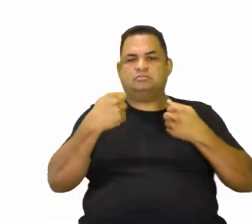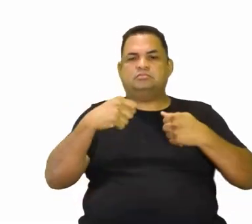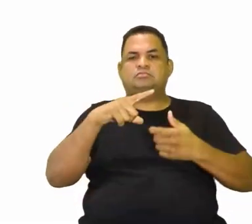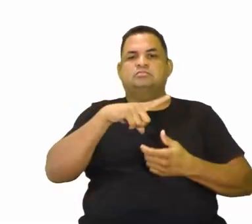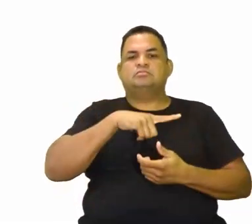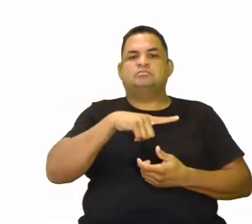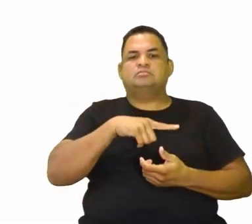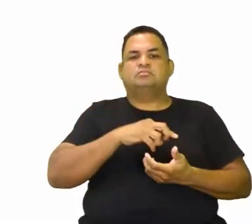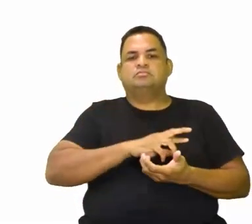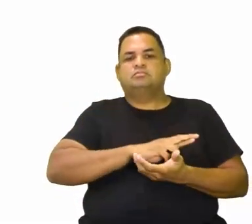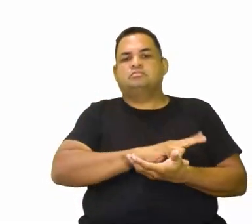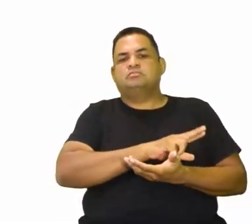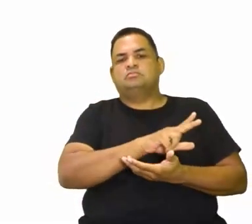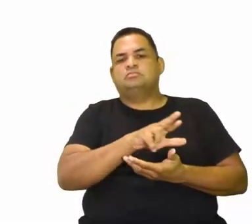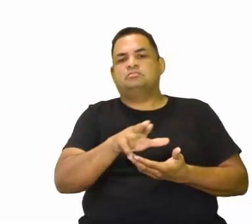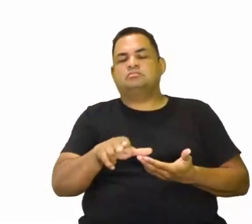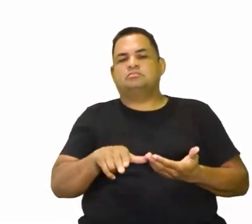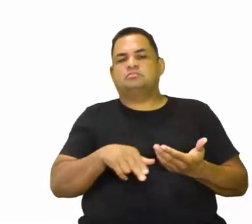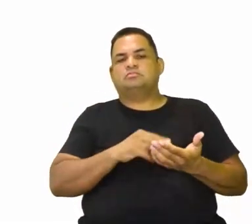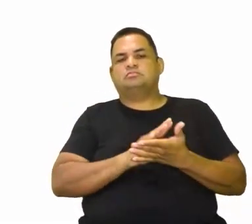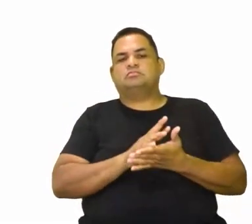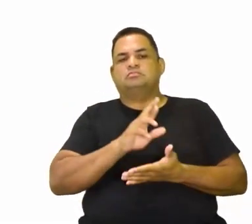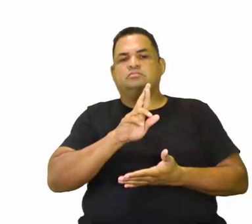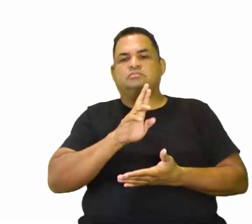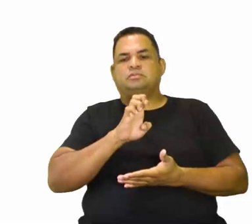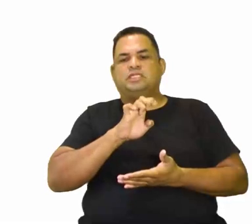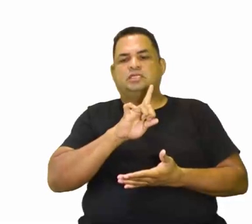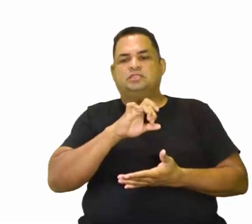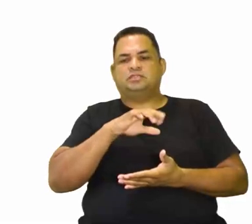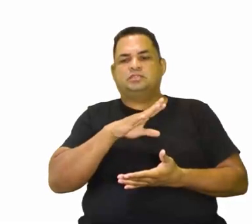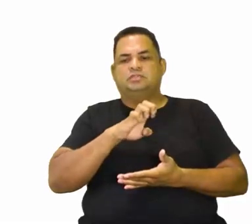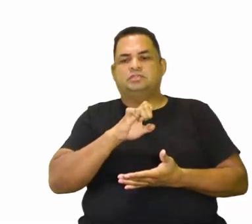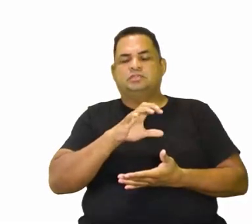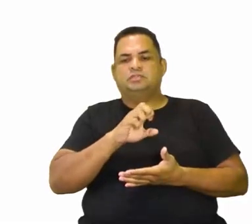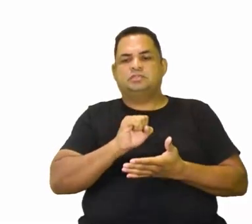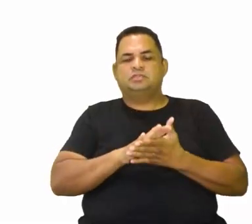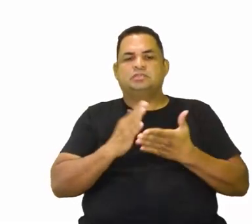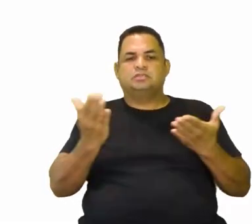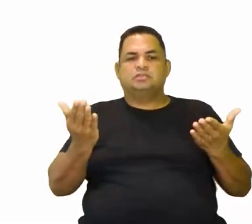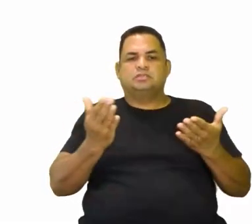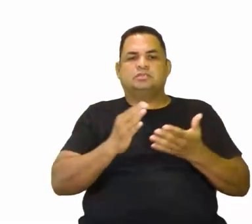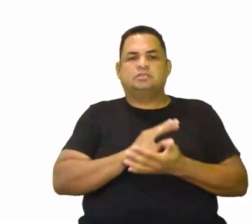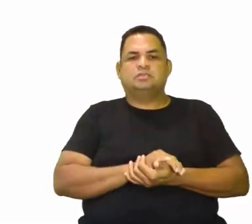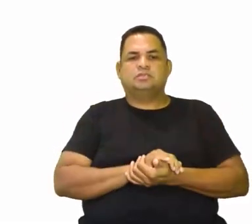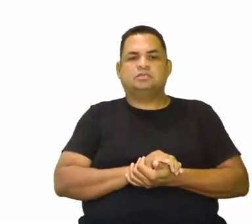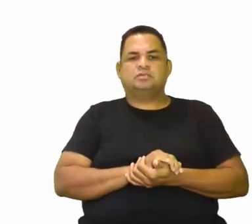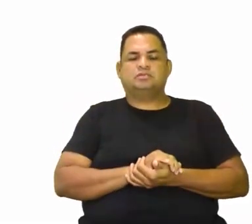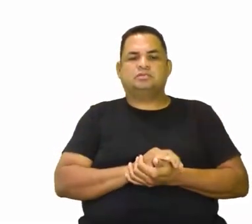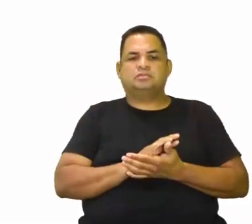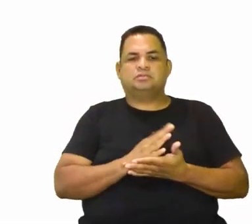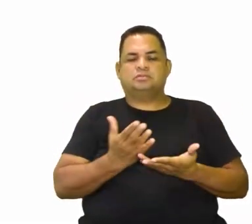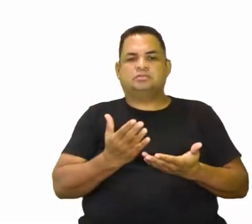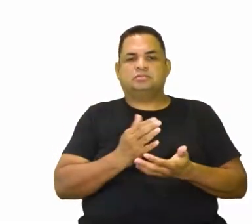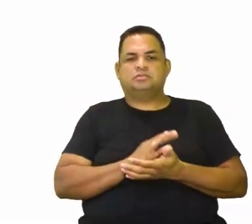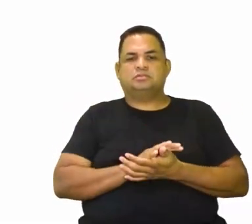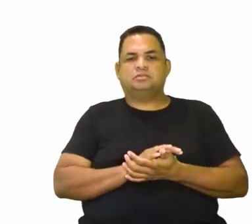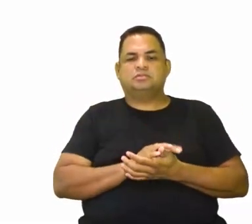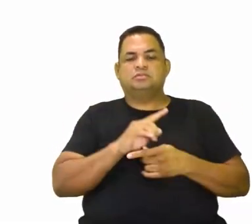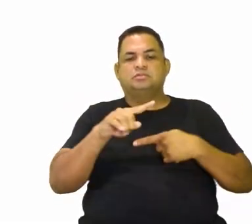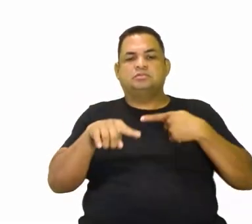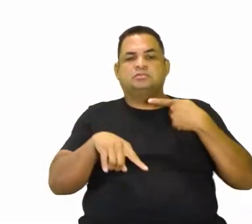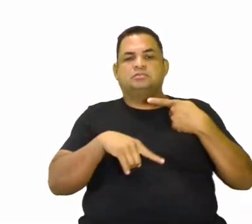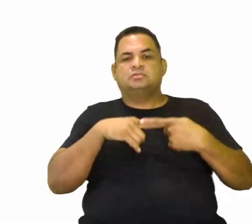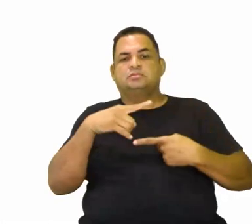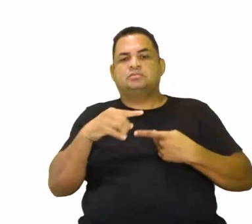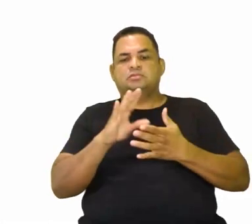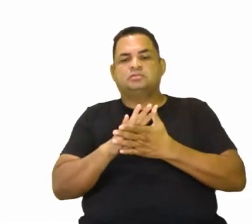ter vários reagentes, lembrando, reagente vai ser aqueles que vão reagir e depois